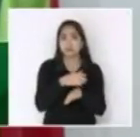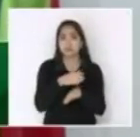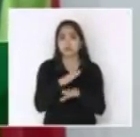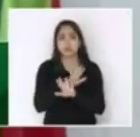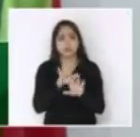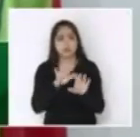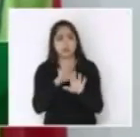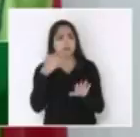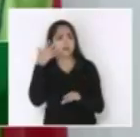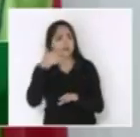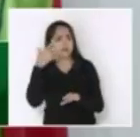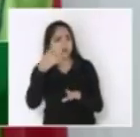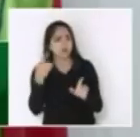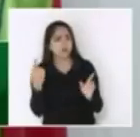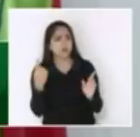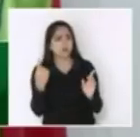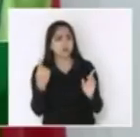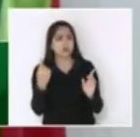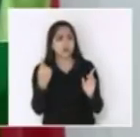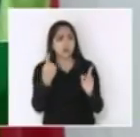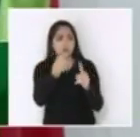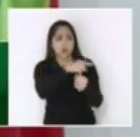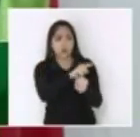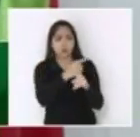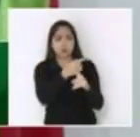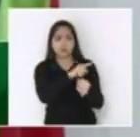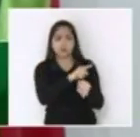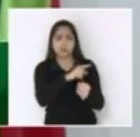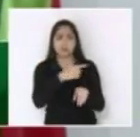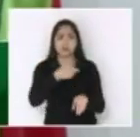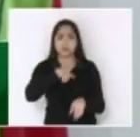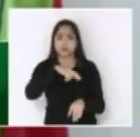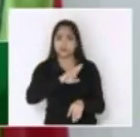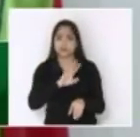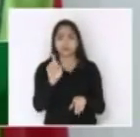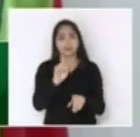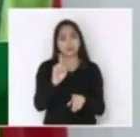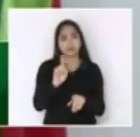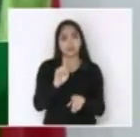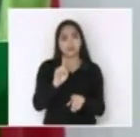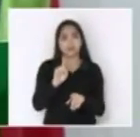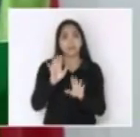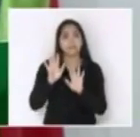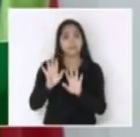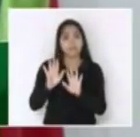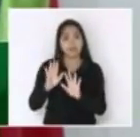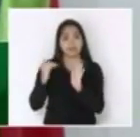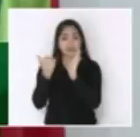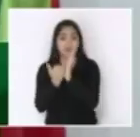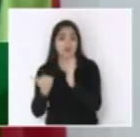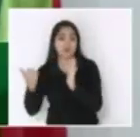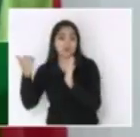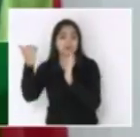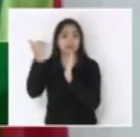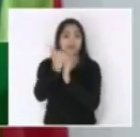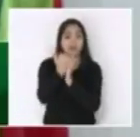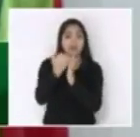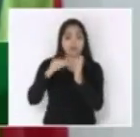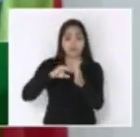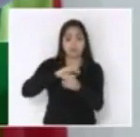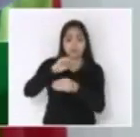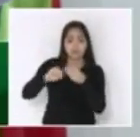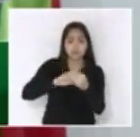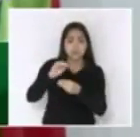discurso contra as religiões, mas sobre fanatismo e os perigos de misturar as